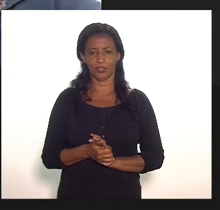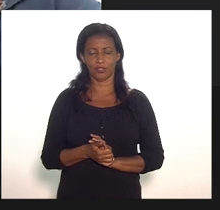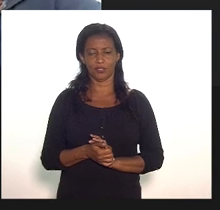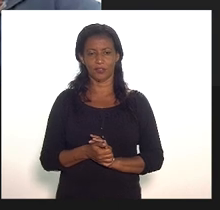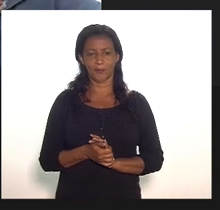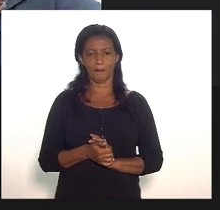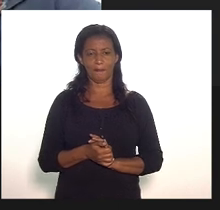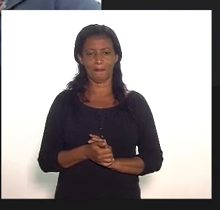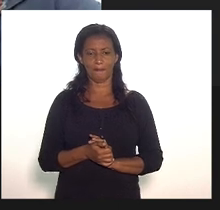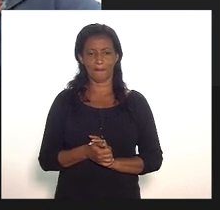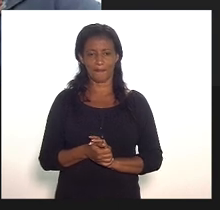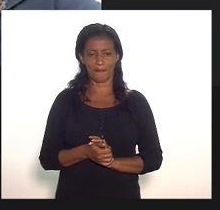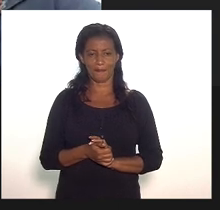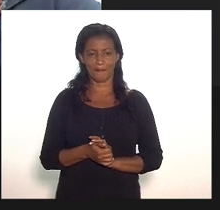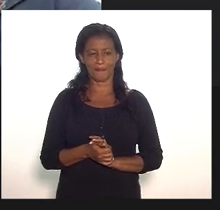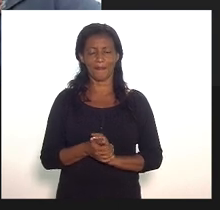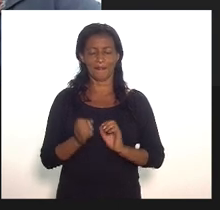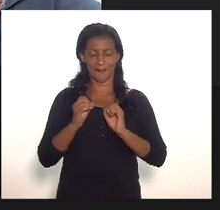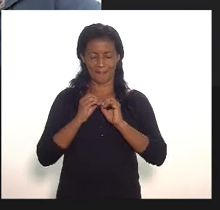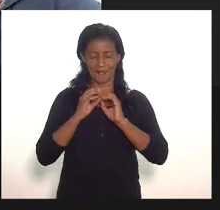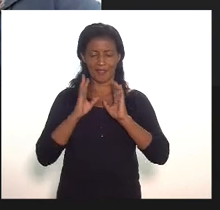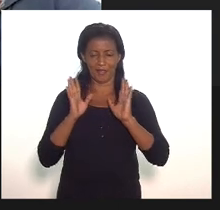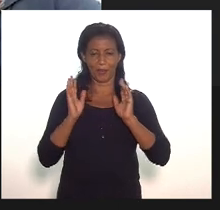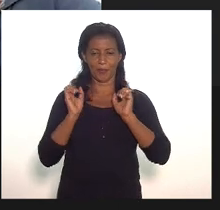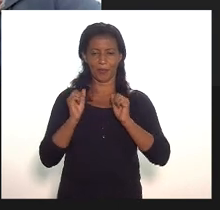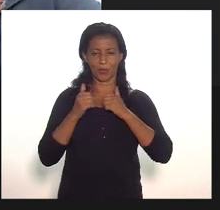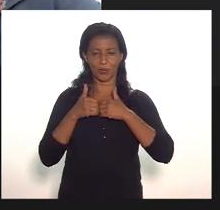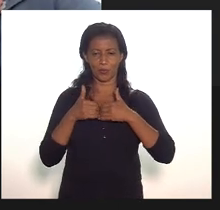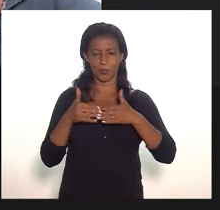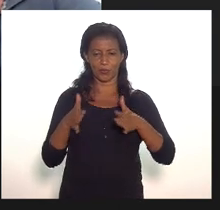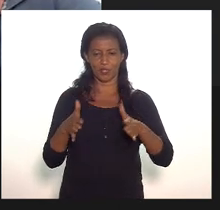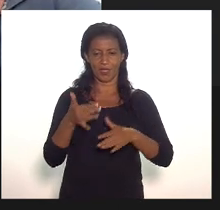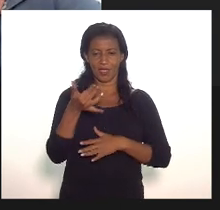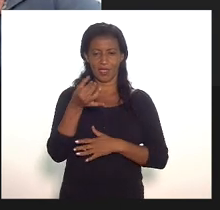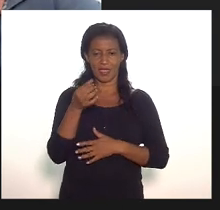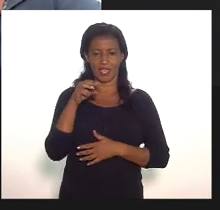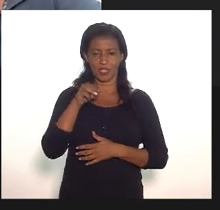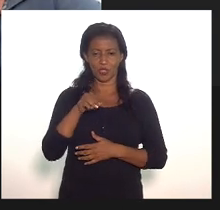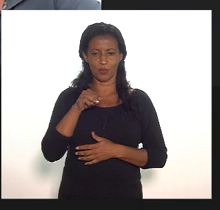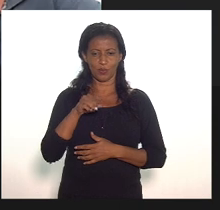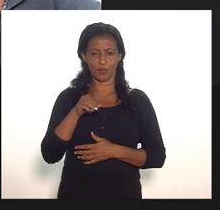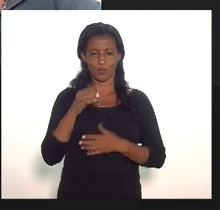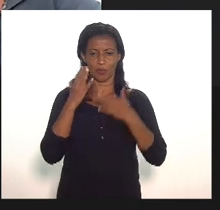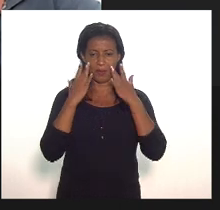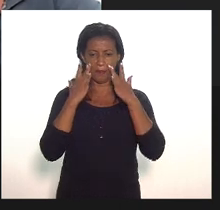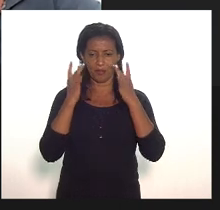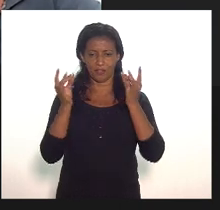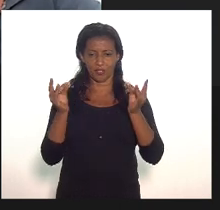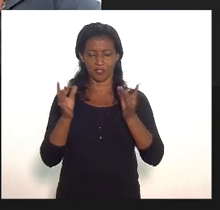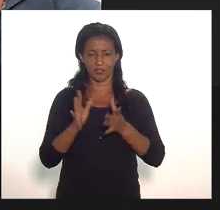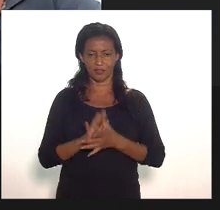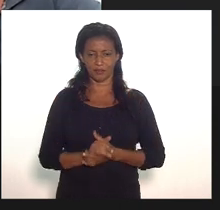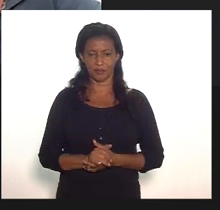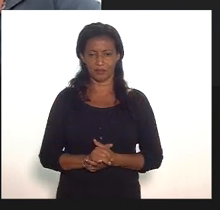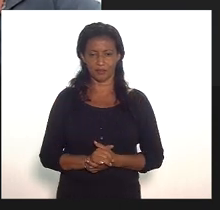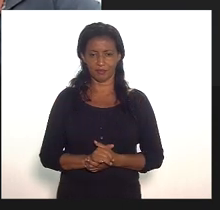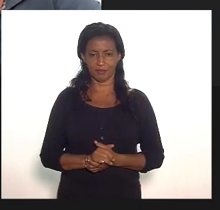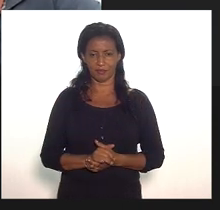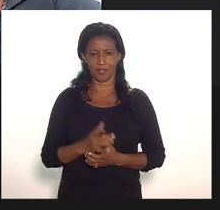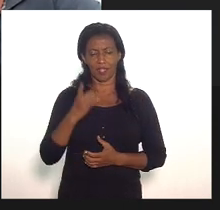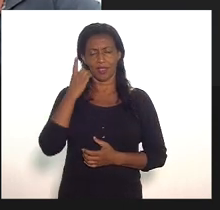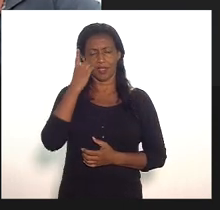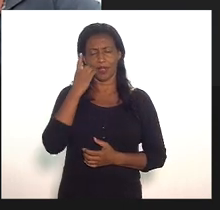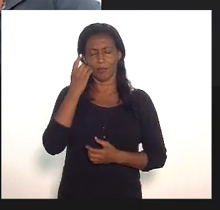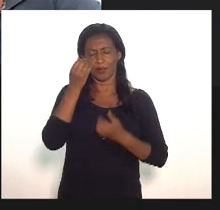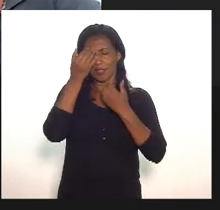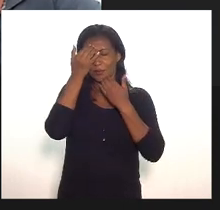Abriu? Abriu. Abriu. Vossa Excelência conta com 10 minutos para a sua manifestação. Deputada, muito